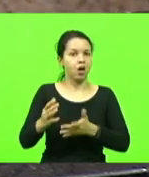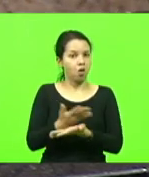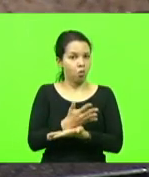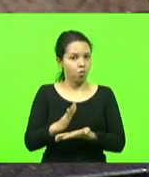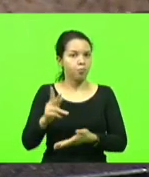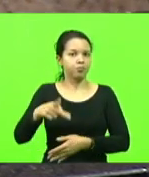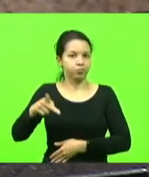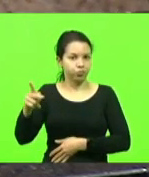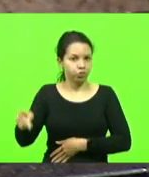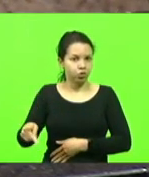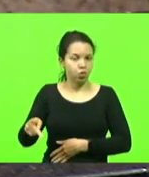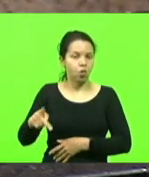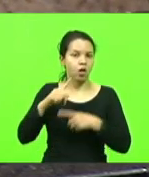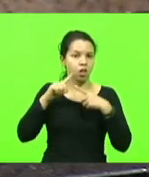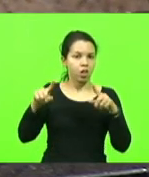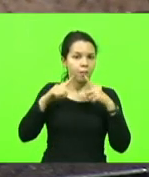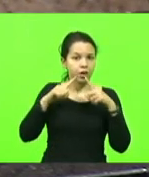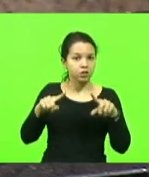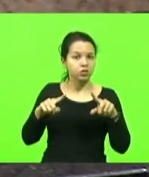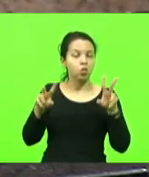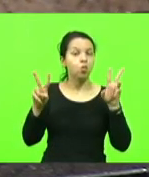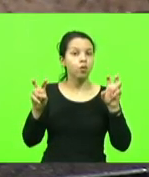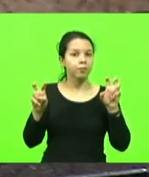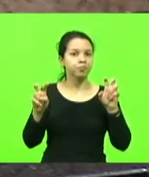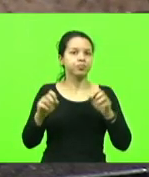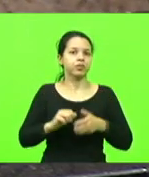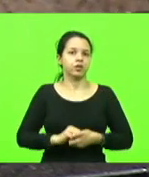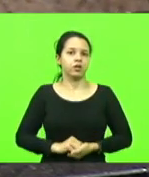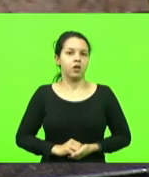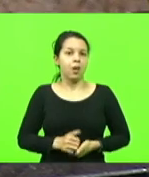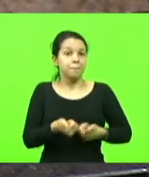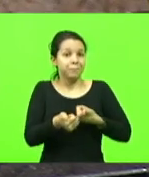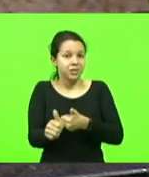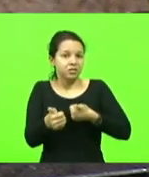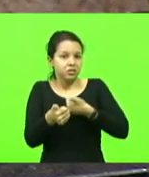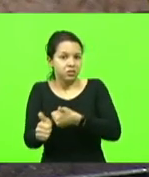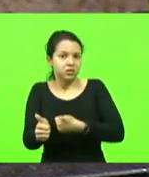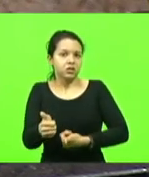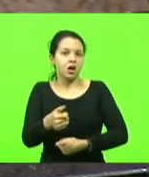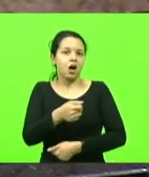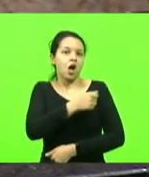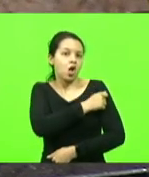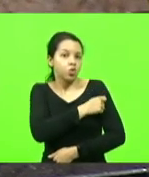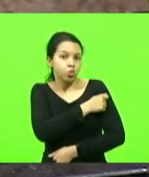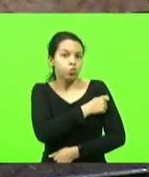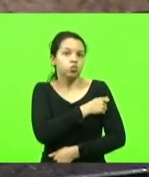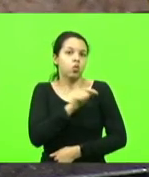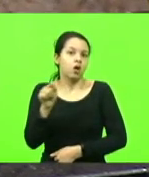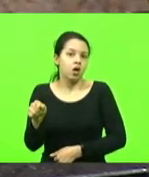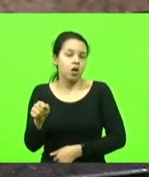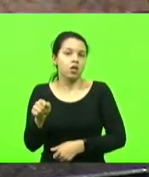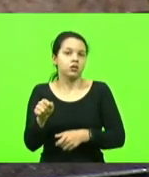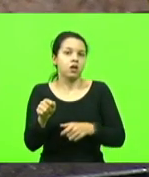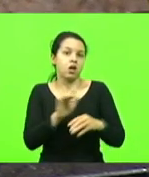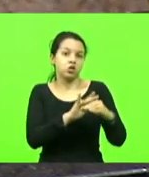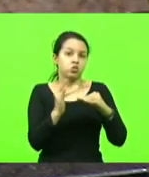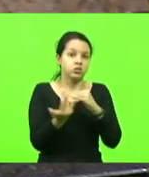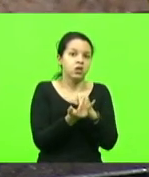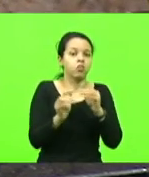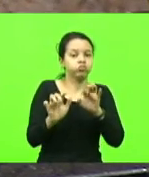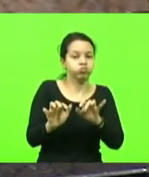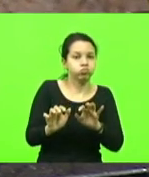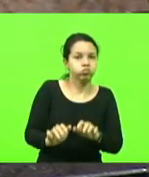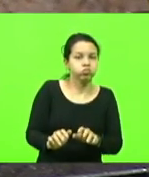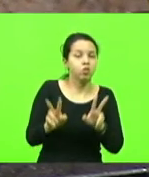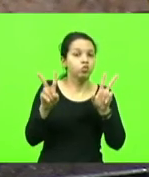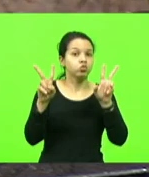reclamações sobre perseguirem alunos após estes fazerem comentários em suas redes sociais sobre